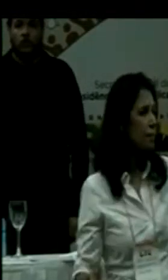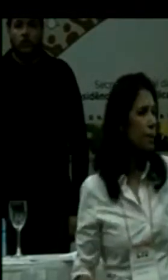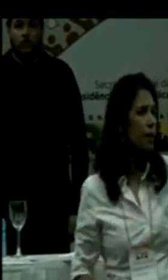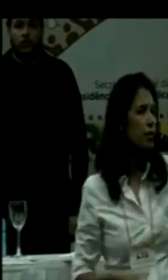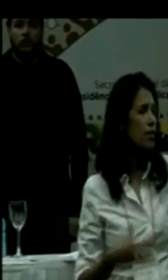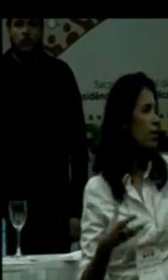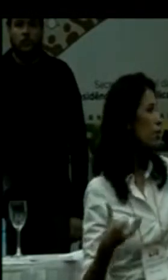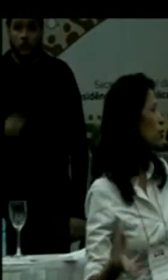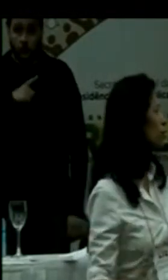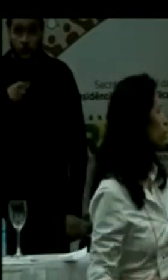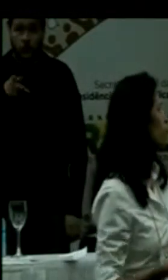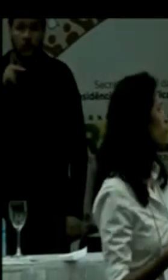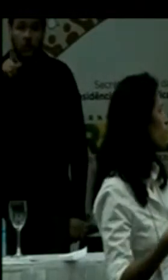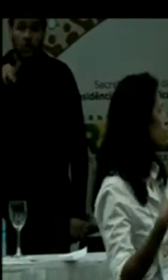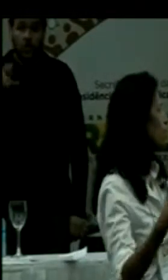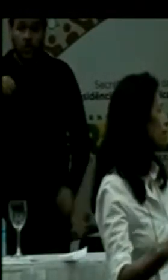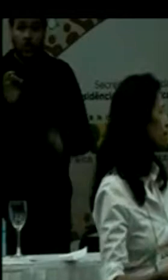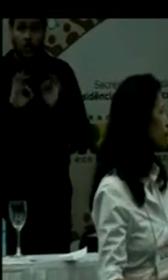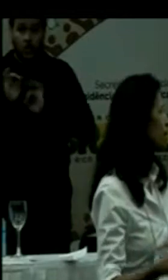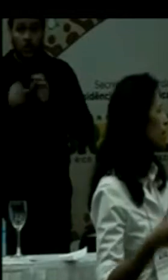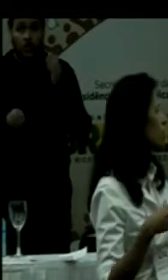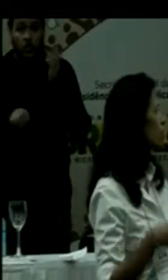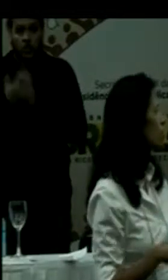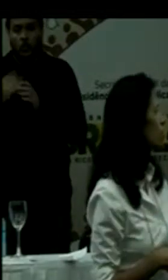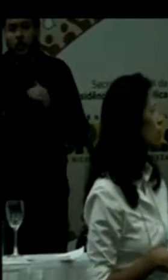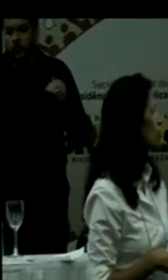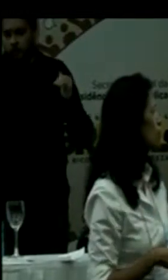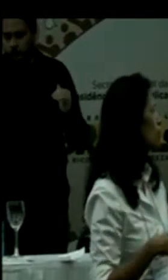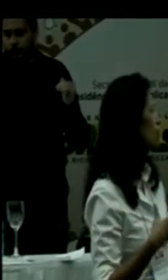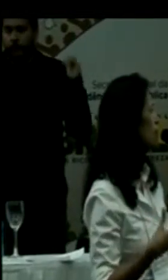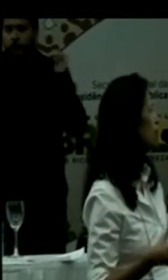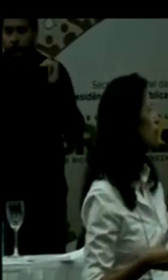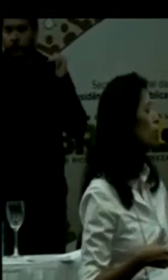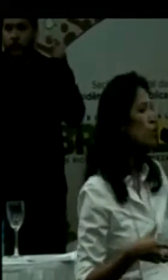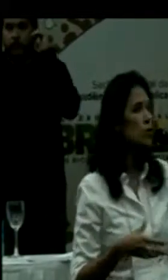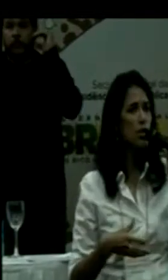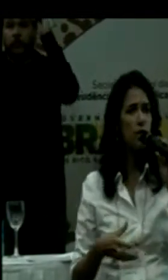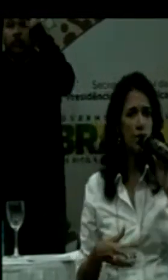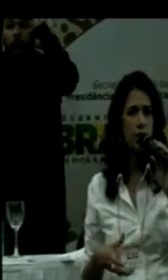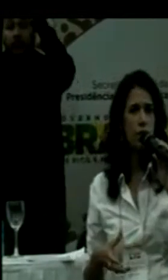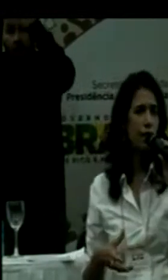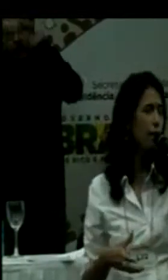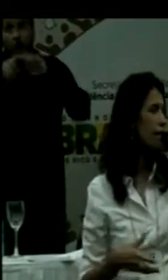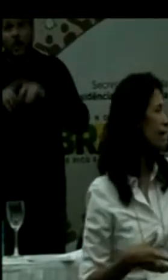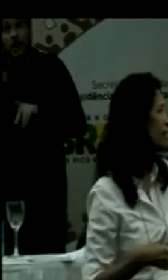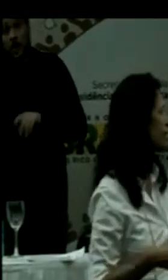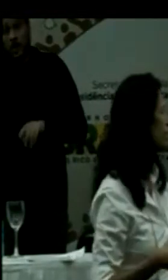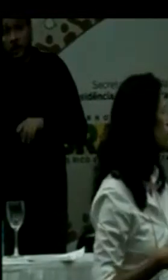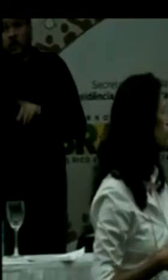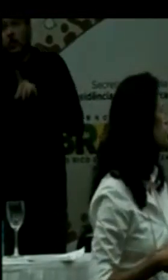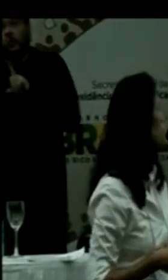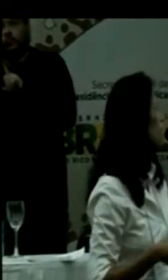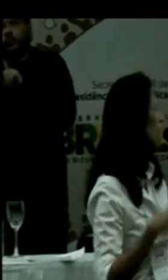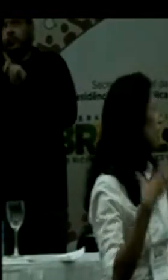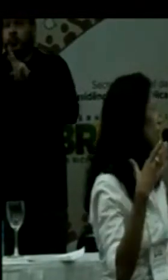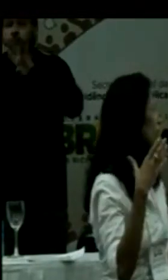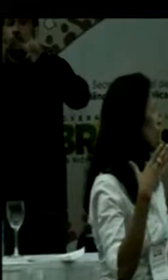que esse plano seja construído de baixo para cima e que as decisões influenciem todos os níveis da